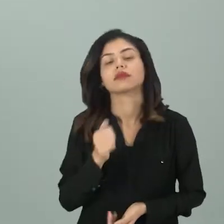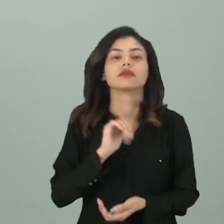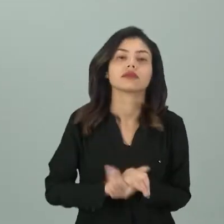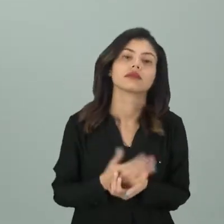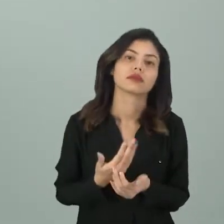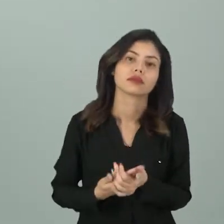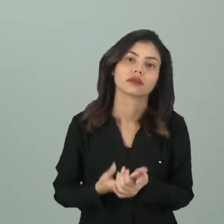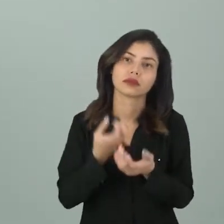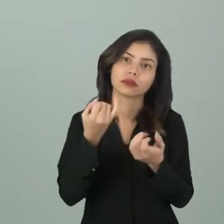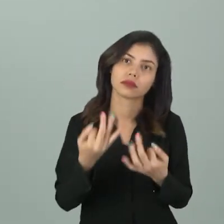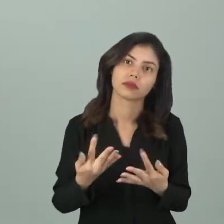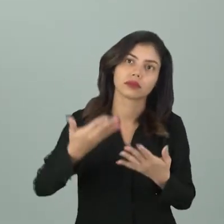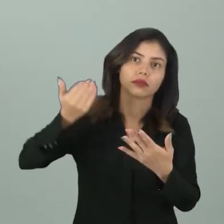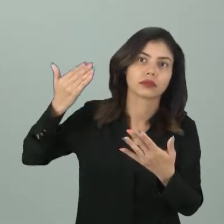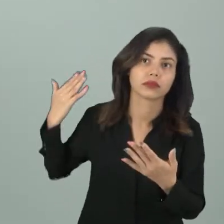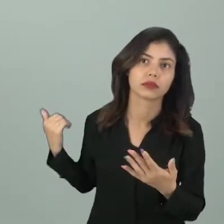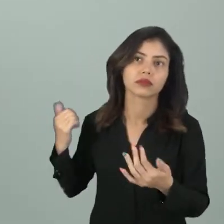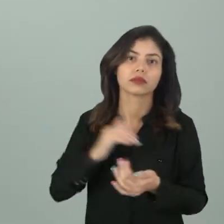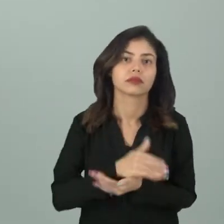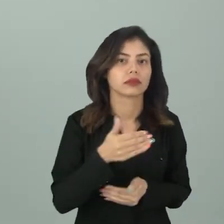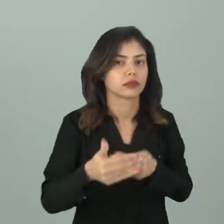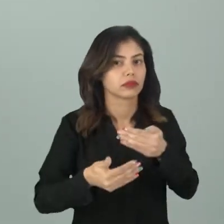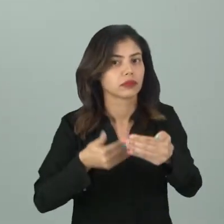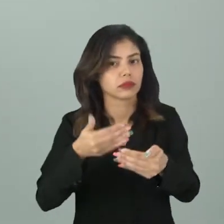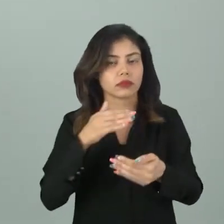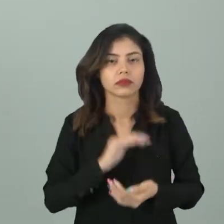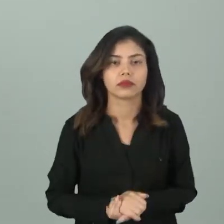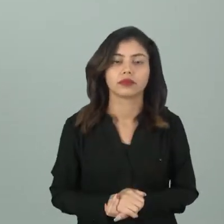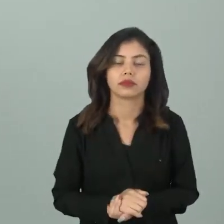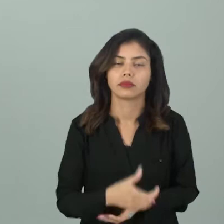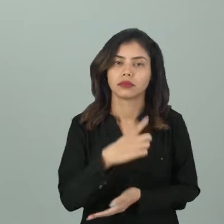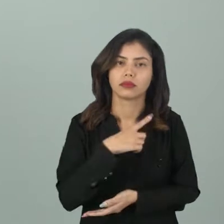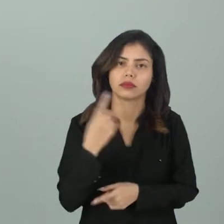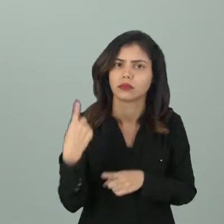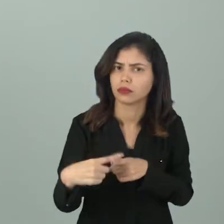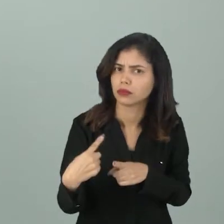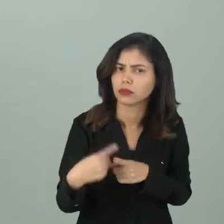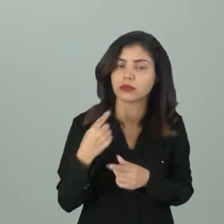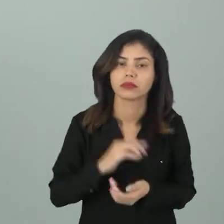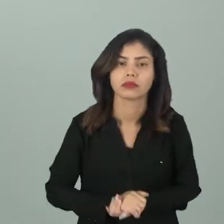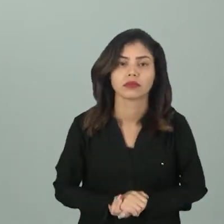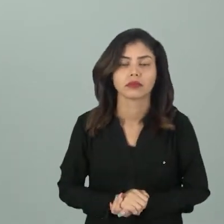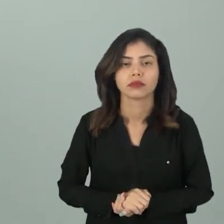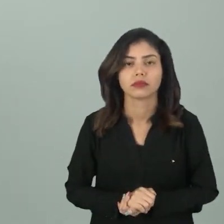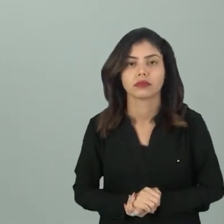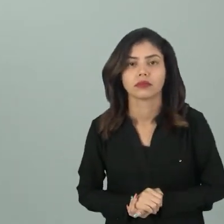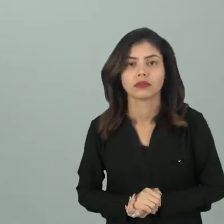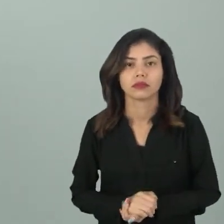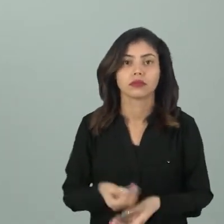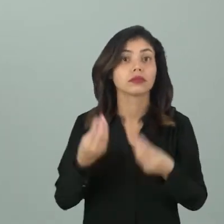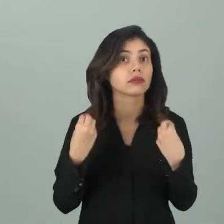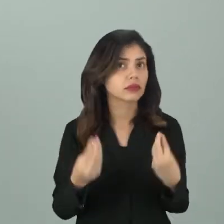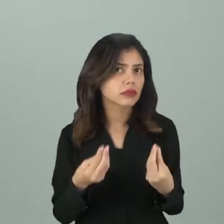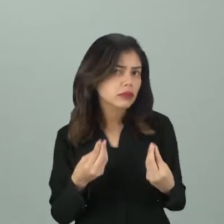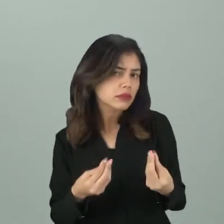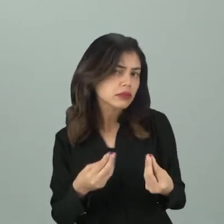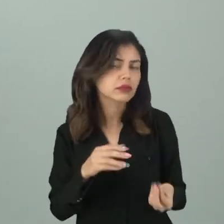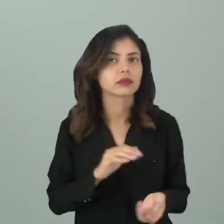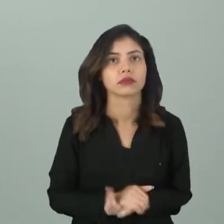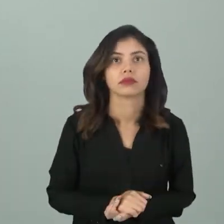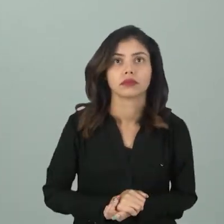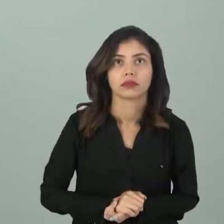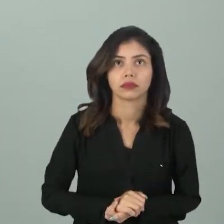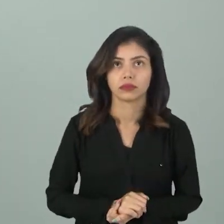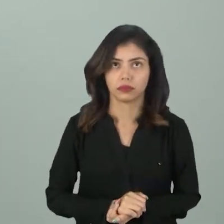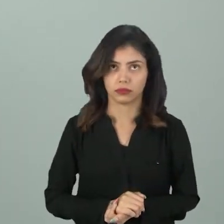definição anterior que, pelo processo, ela tem um porquê. Para quê?